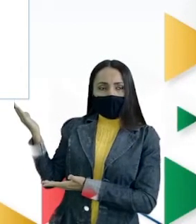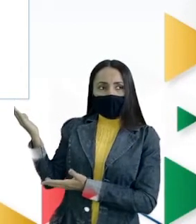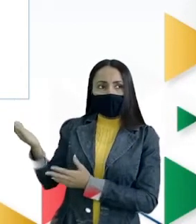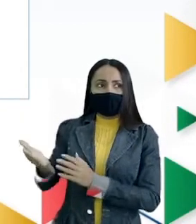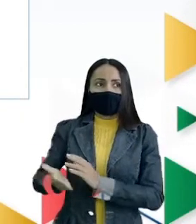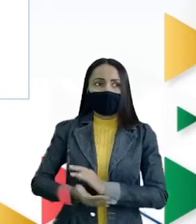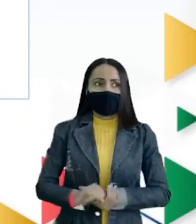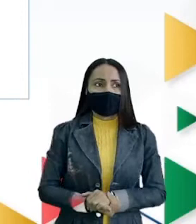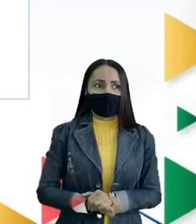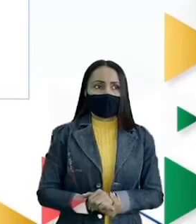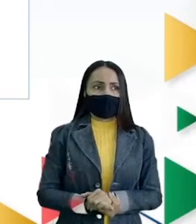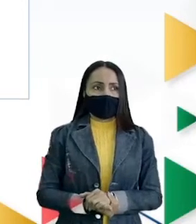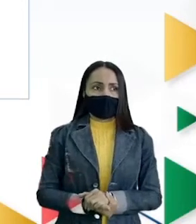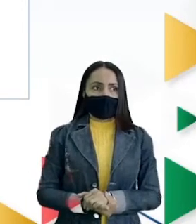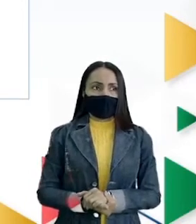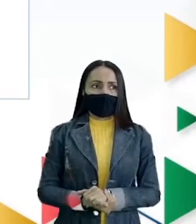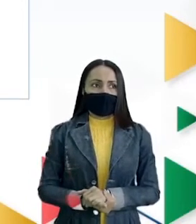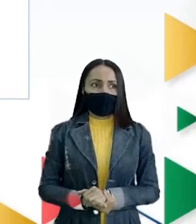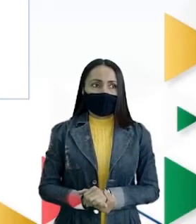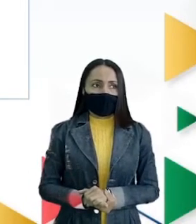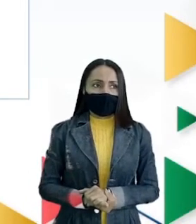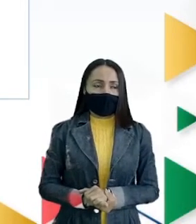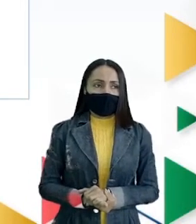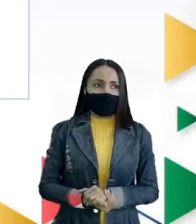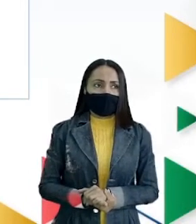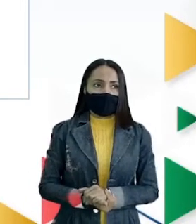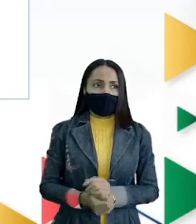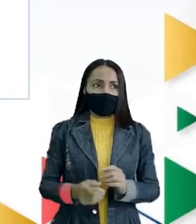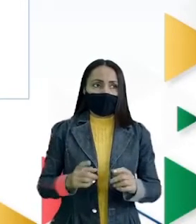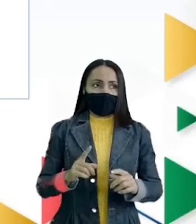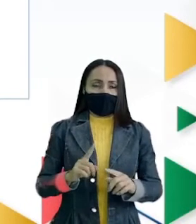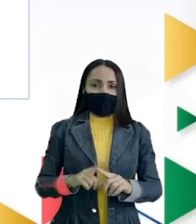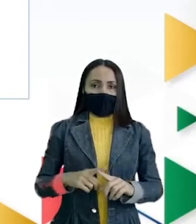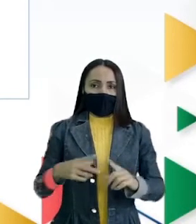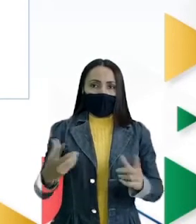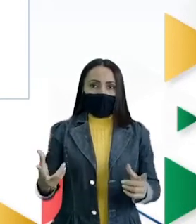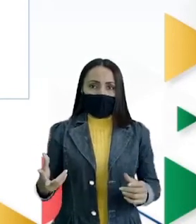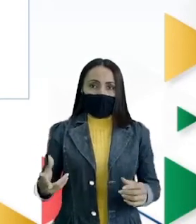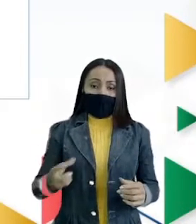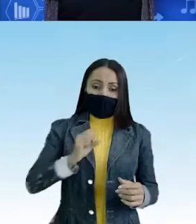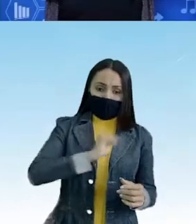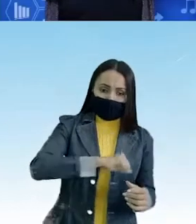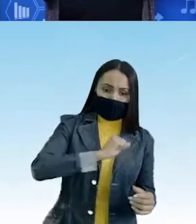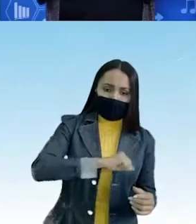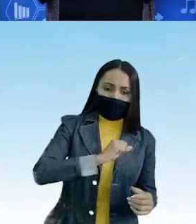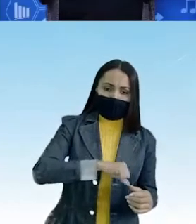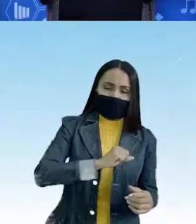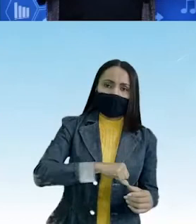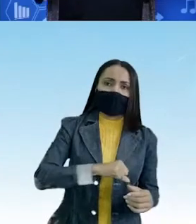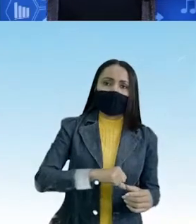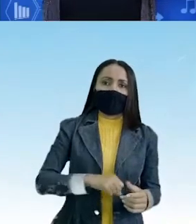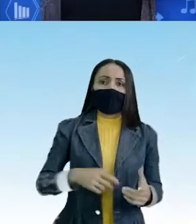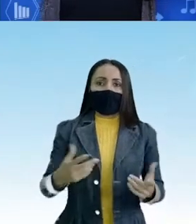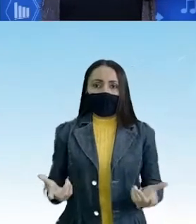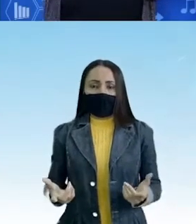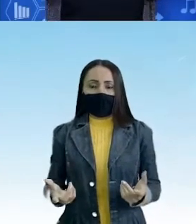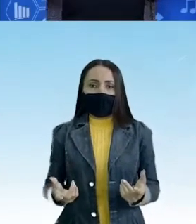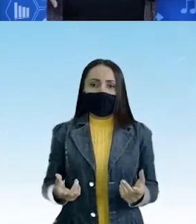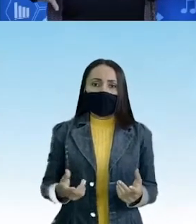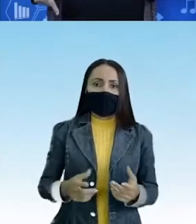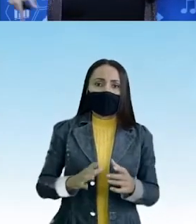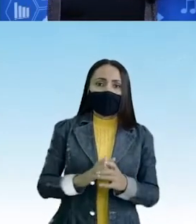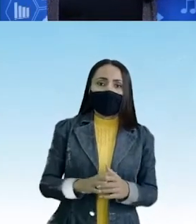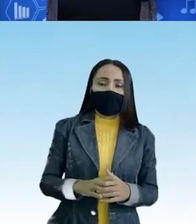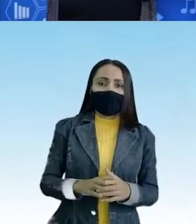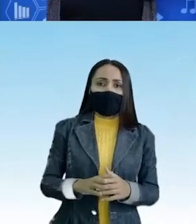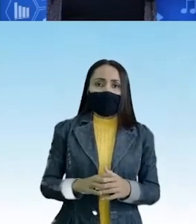embarcações. Não era de forma involuntária, era de forma grotesca, era de forma desumana mesmo, lá nos